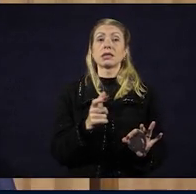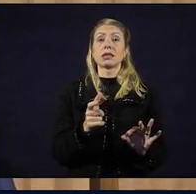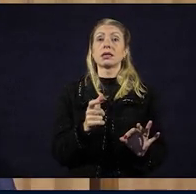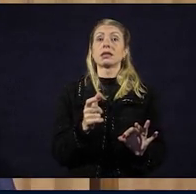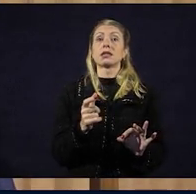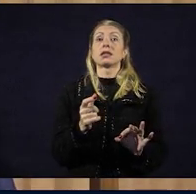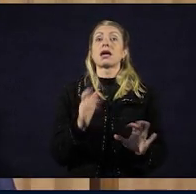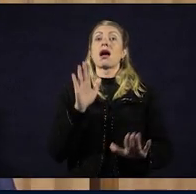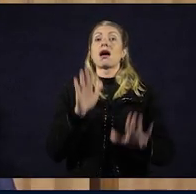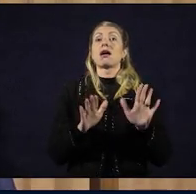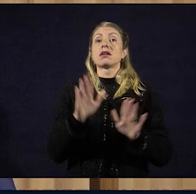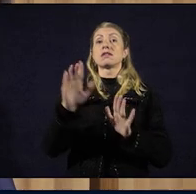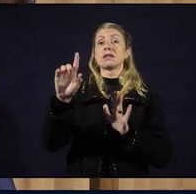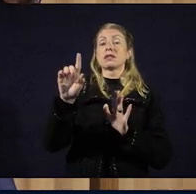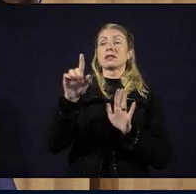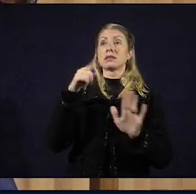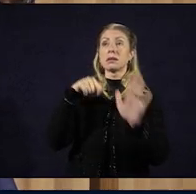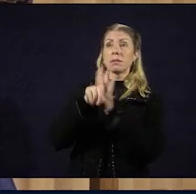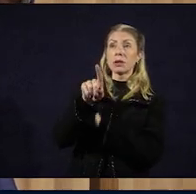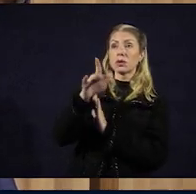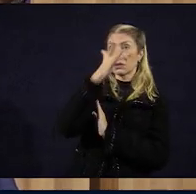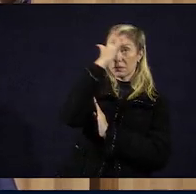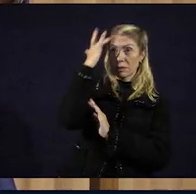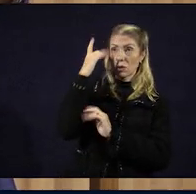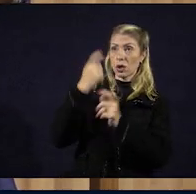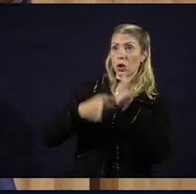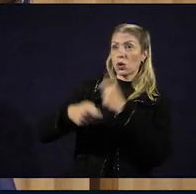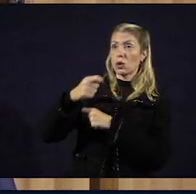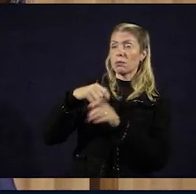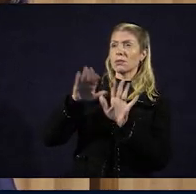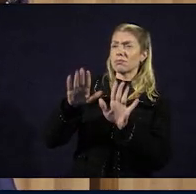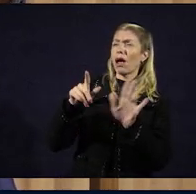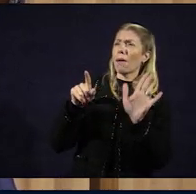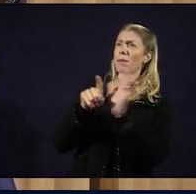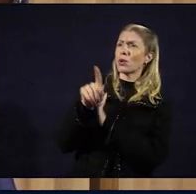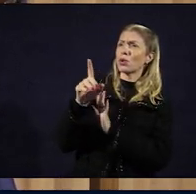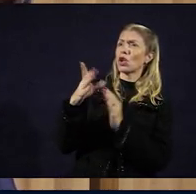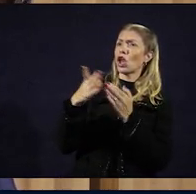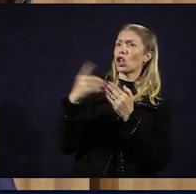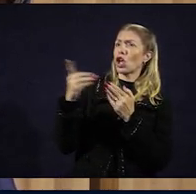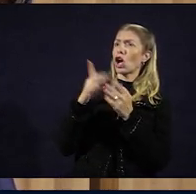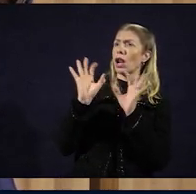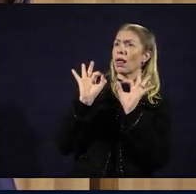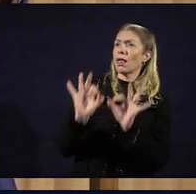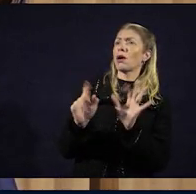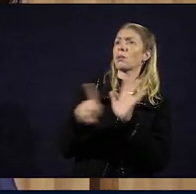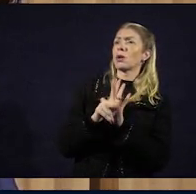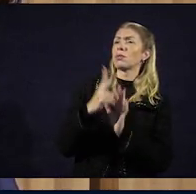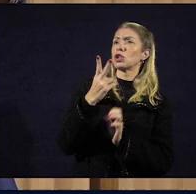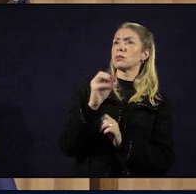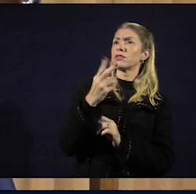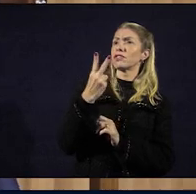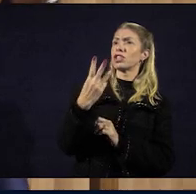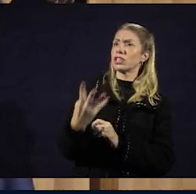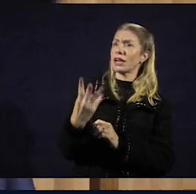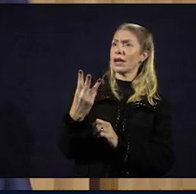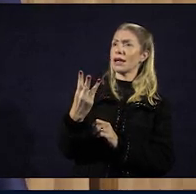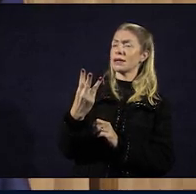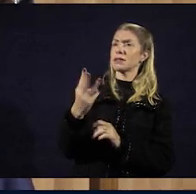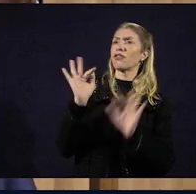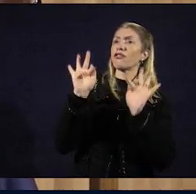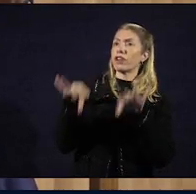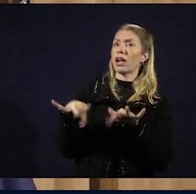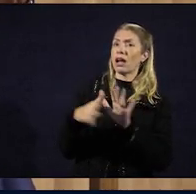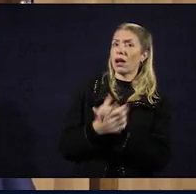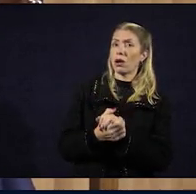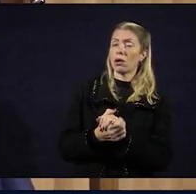sempre para qual o dólar real no final de 2023 O que a pergunta natural